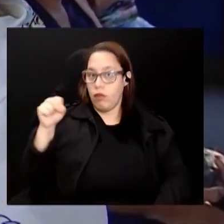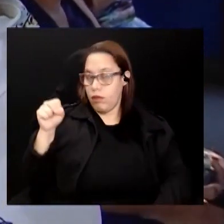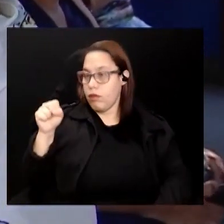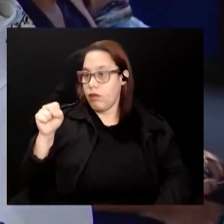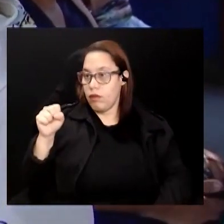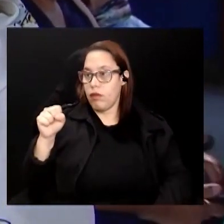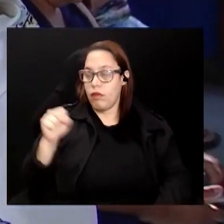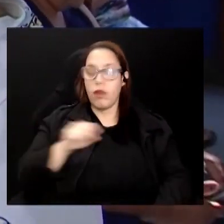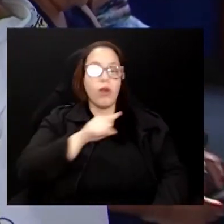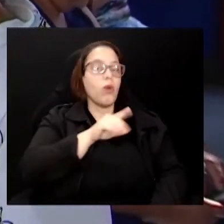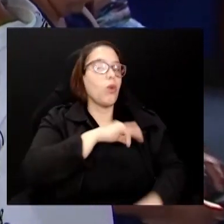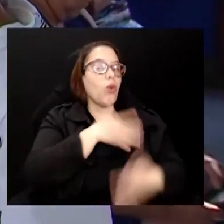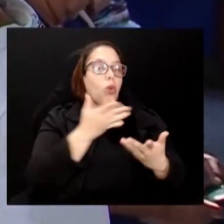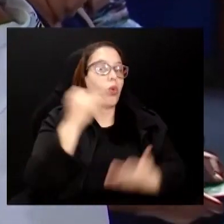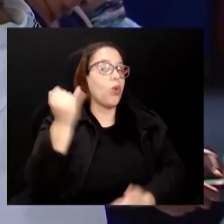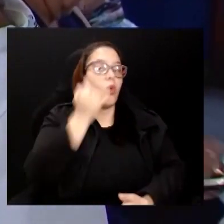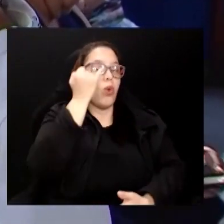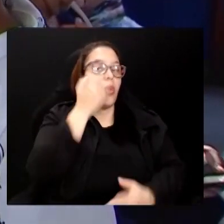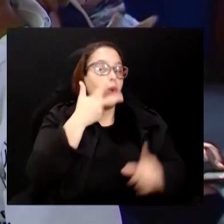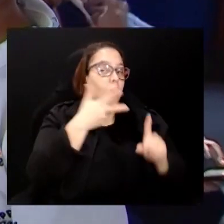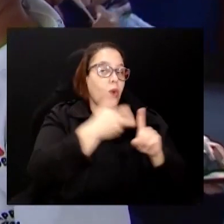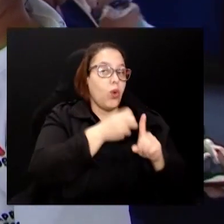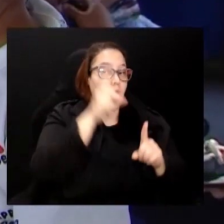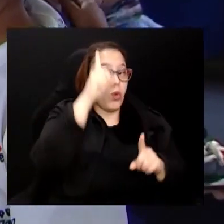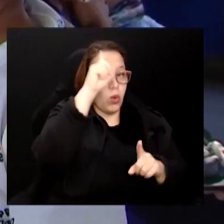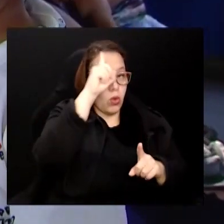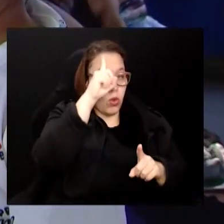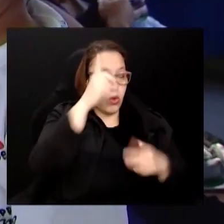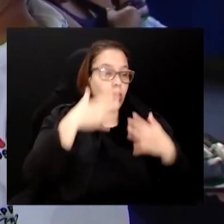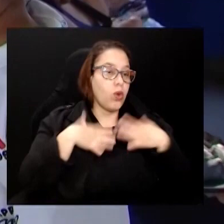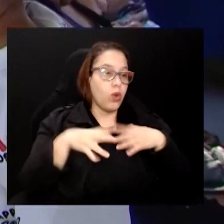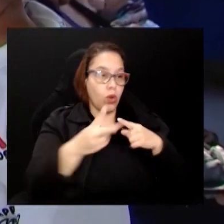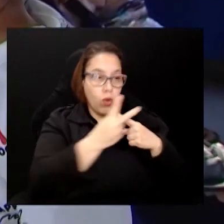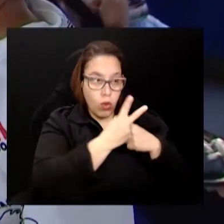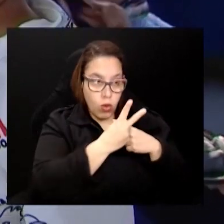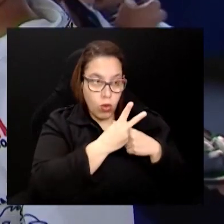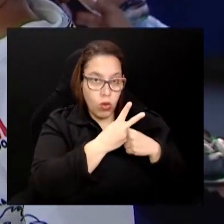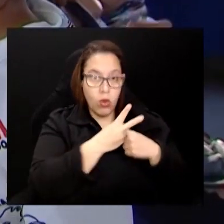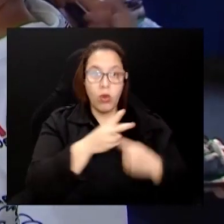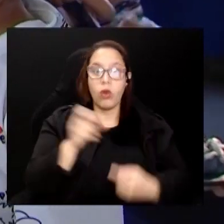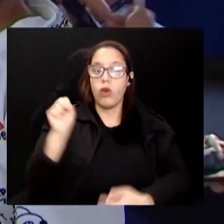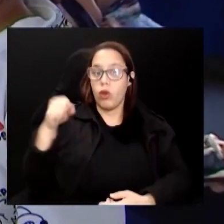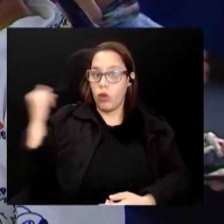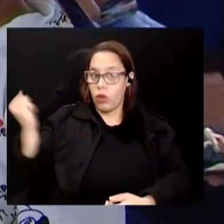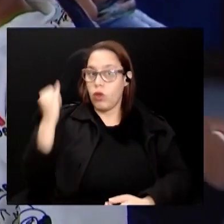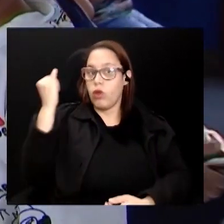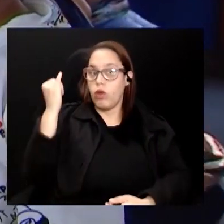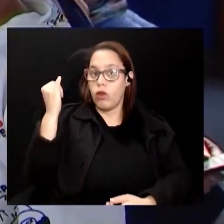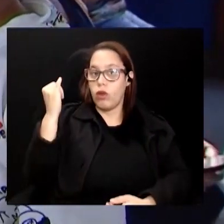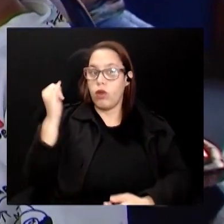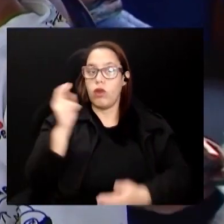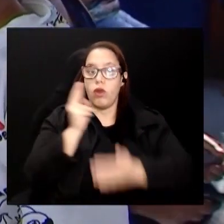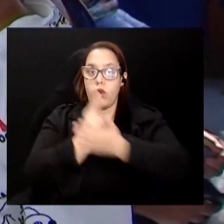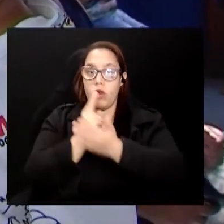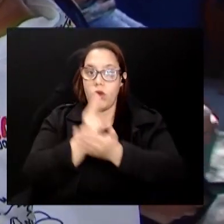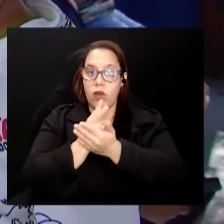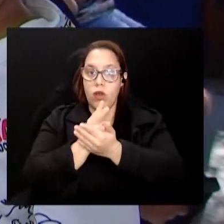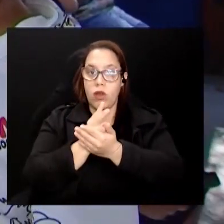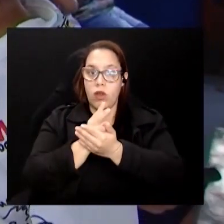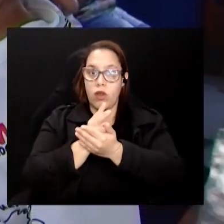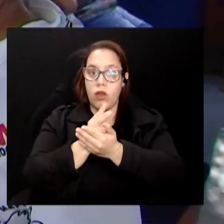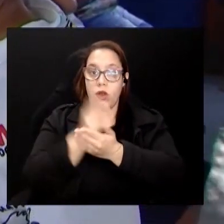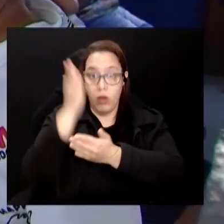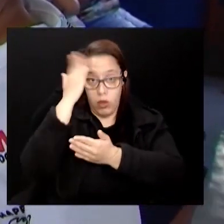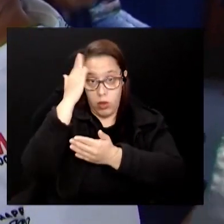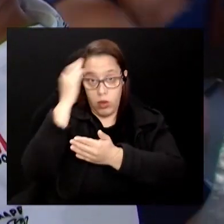importância de manter as vacinações em dia? Ele fica mais protegido? É importante, né? A gente sempre tá vindo, mesmo que a gente saiba que tá, mas a